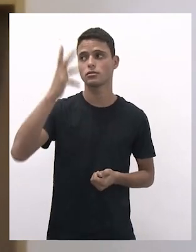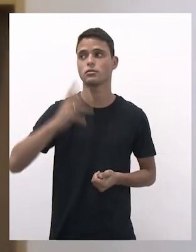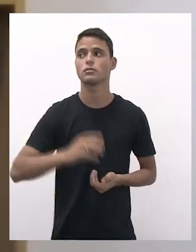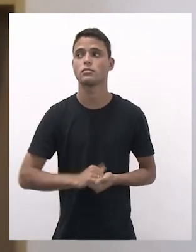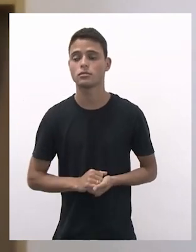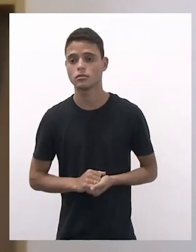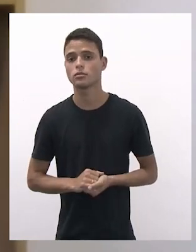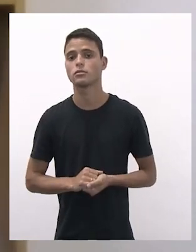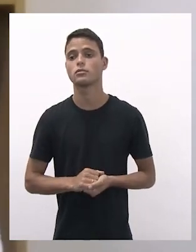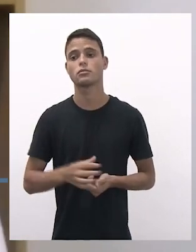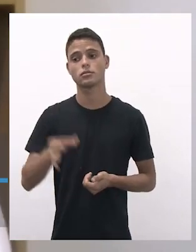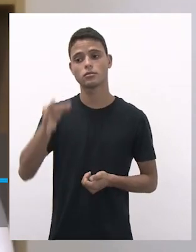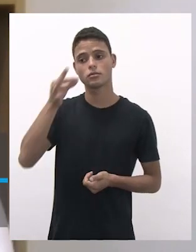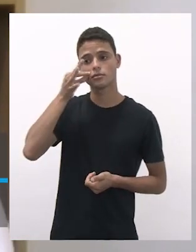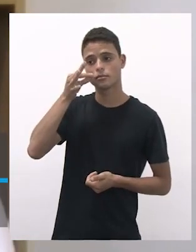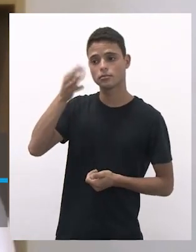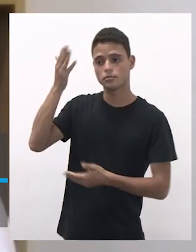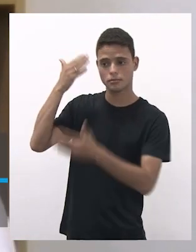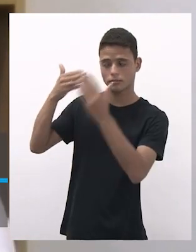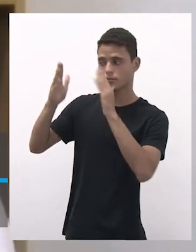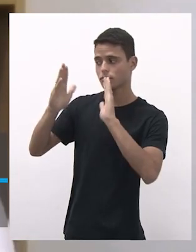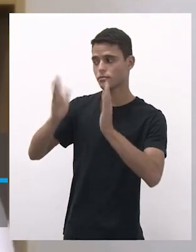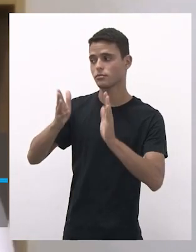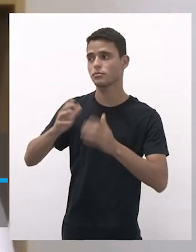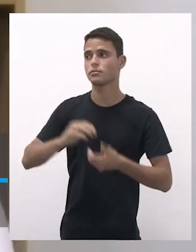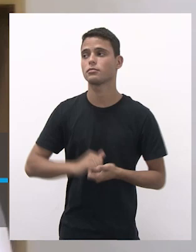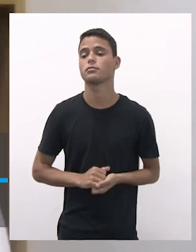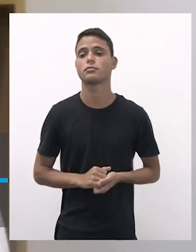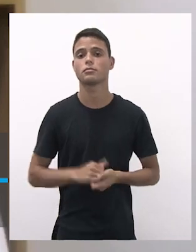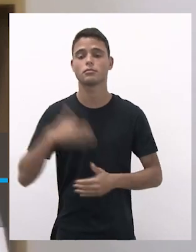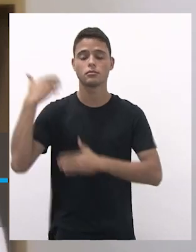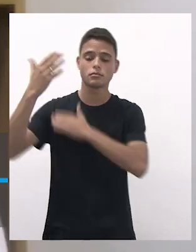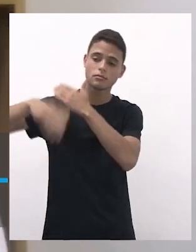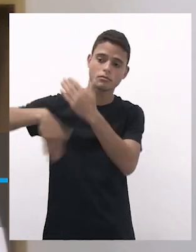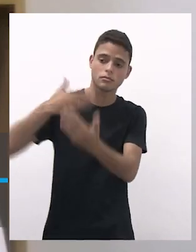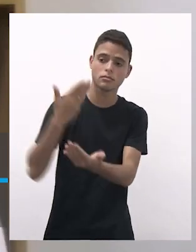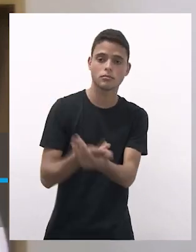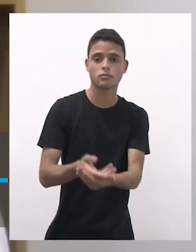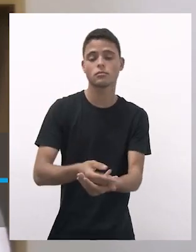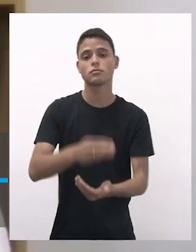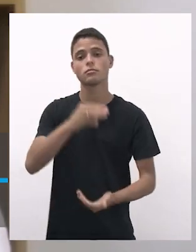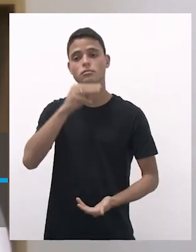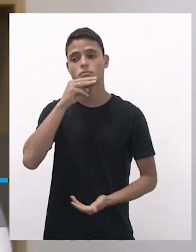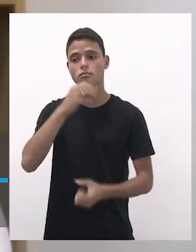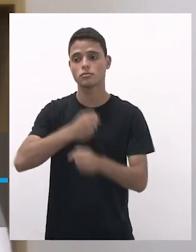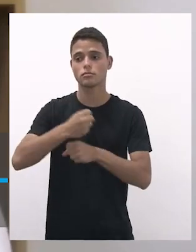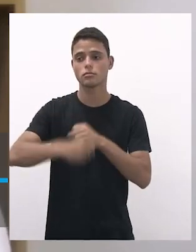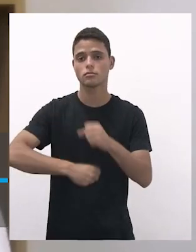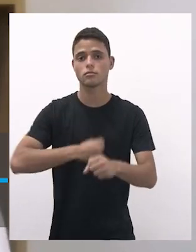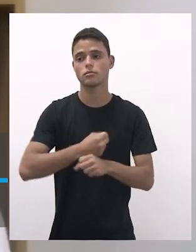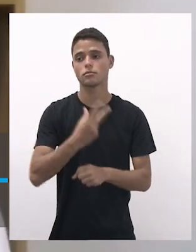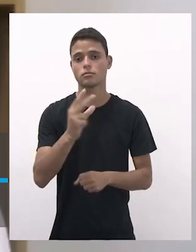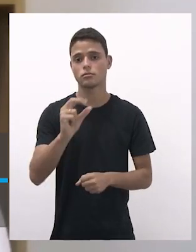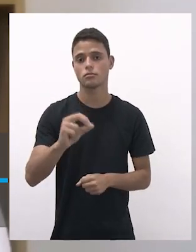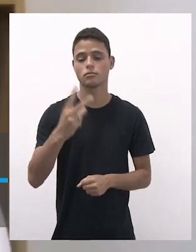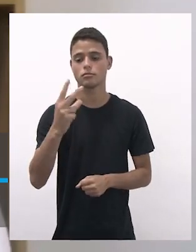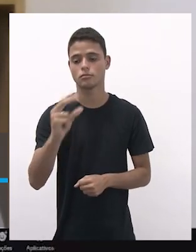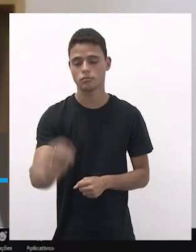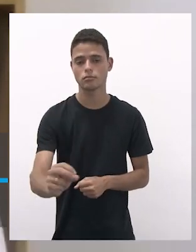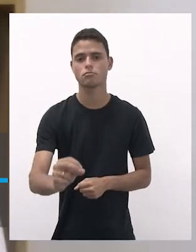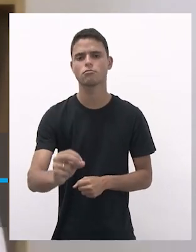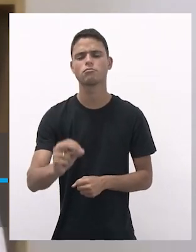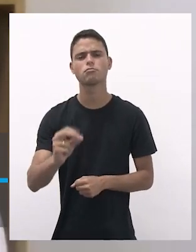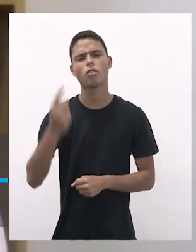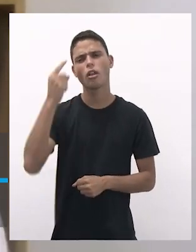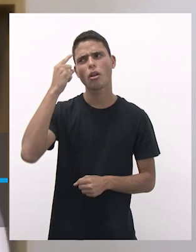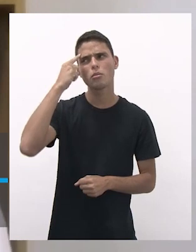Que era o nosso antigo normal. E aí chegou março de 2020, nós começamos a pensar, né, e